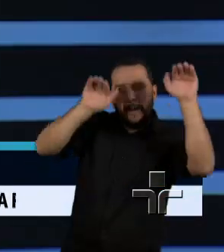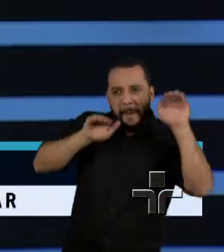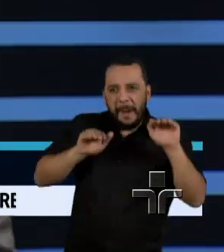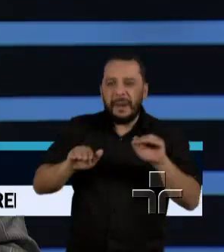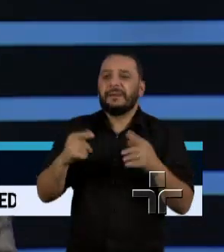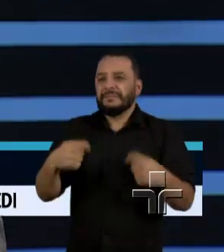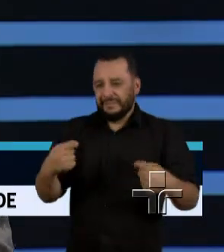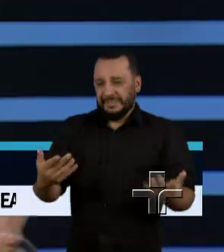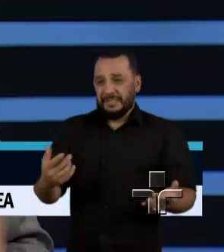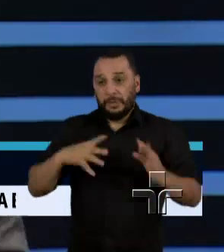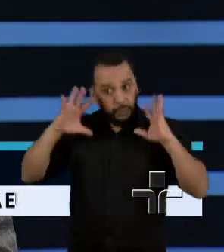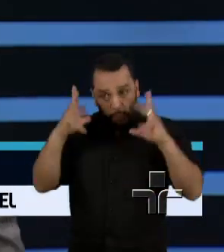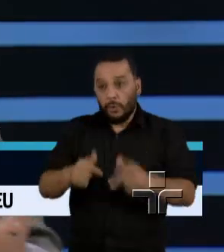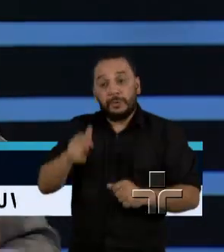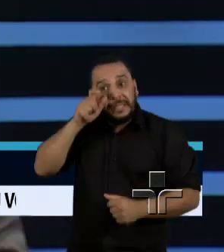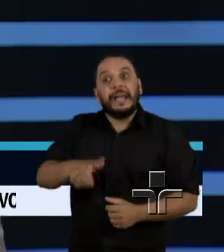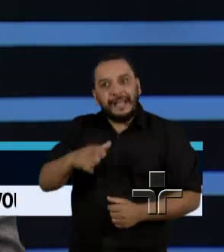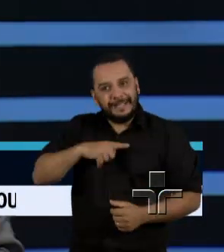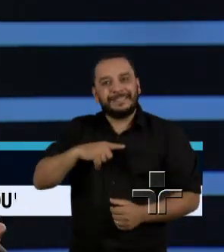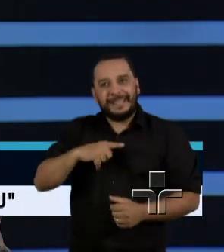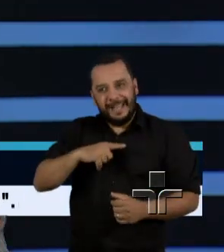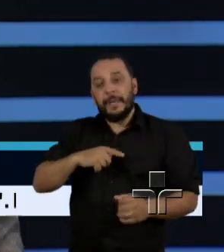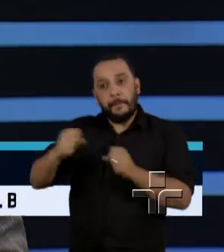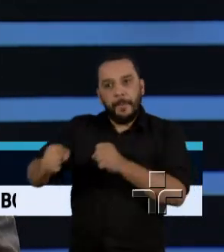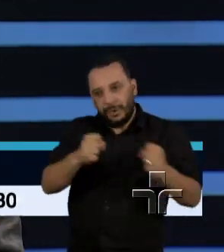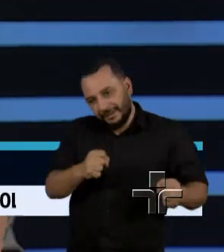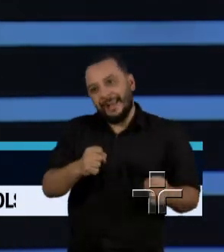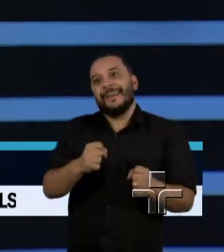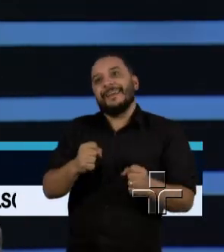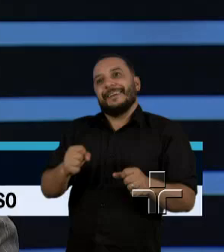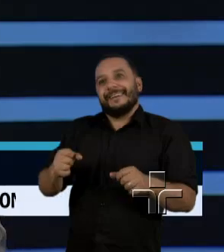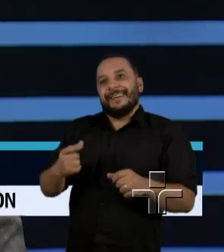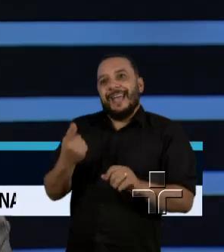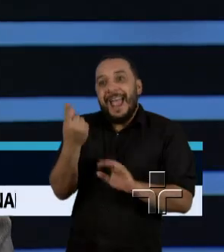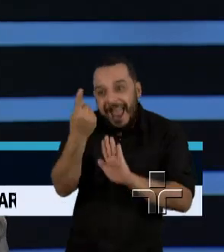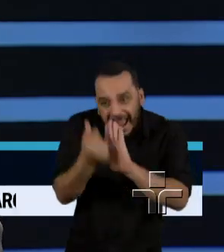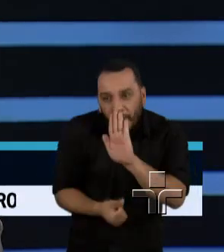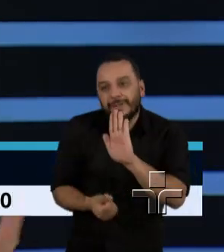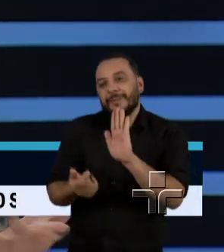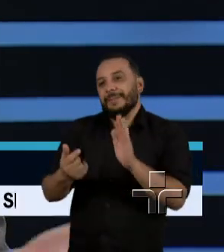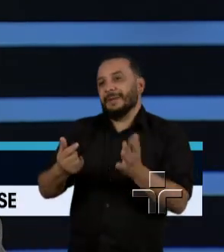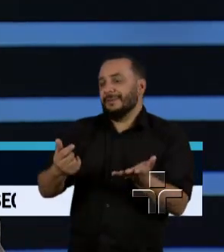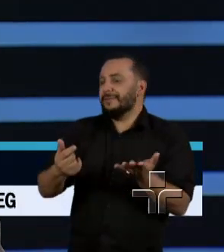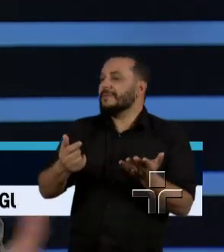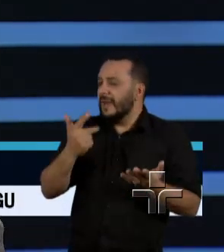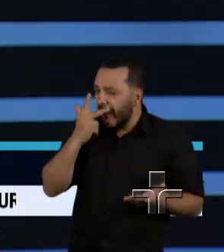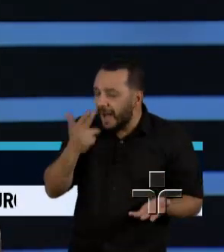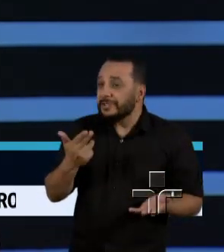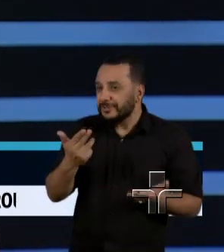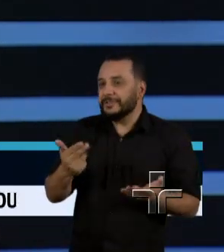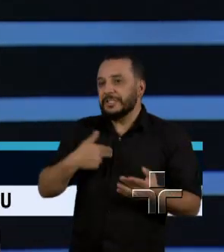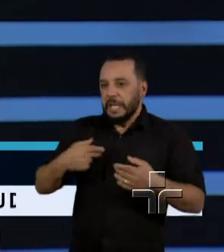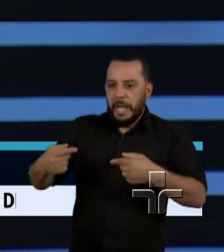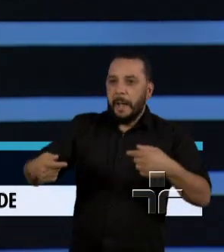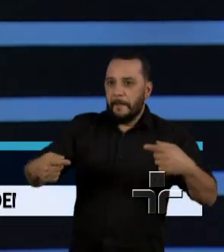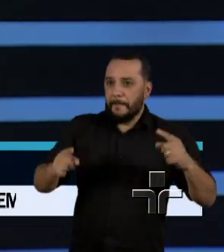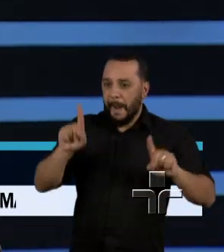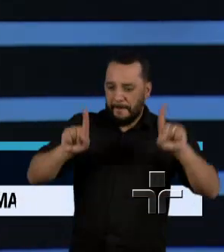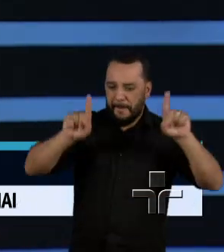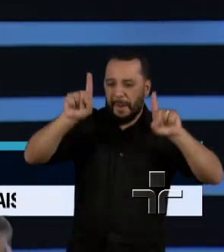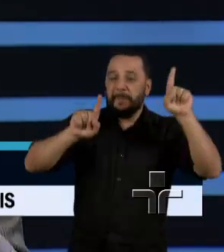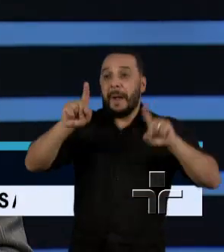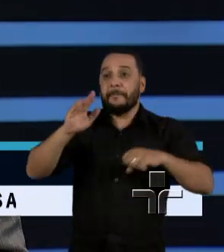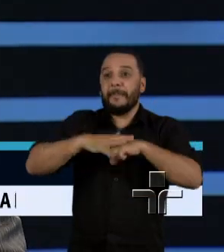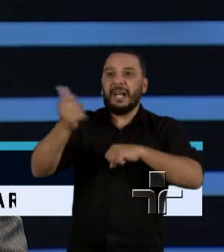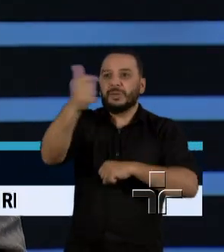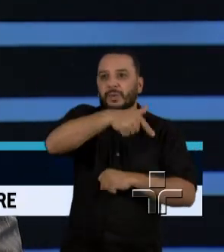que todo mundo tem interesse, recursos, poder, a divisão do bolo. E essa disputa promete ser até maior do que foi no embate da Previdência. Então, você